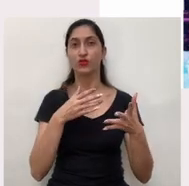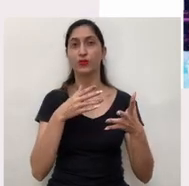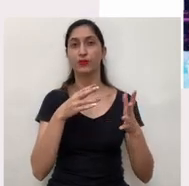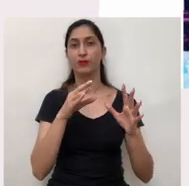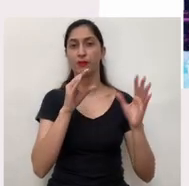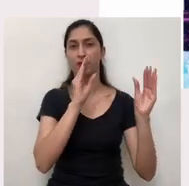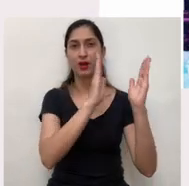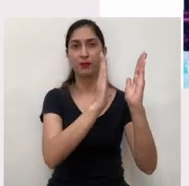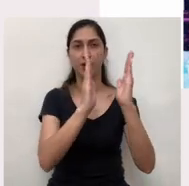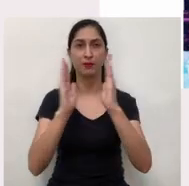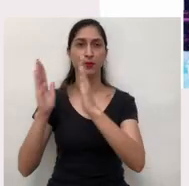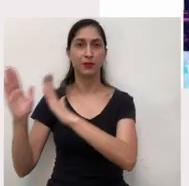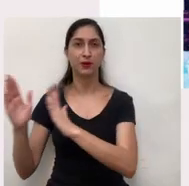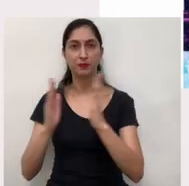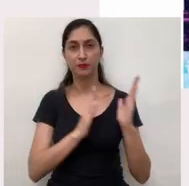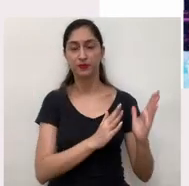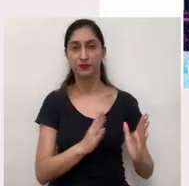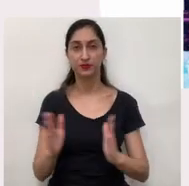um pouco